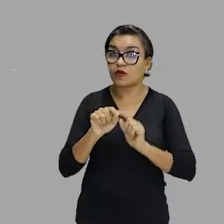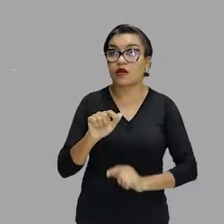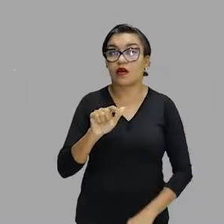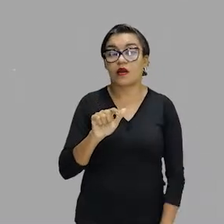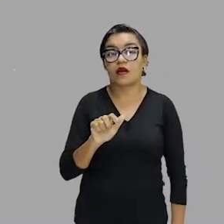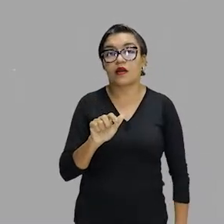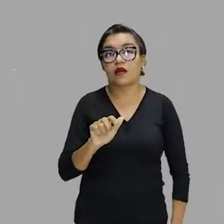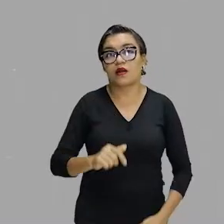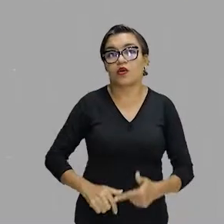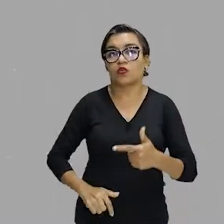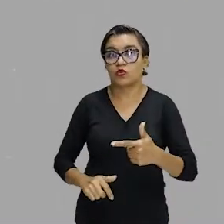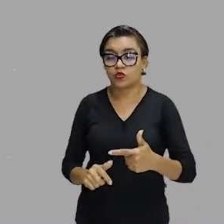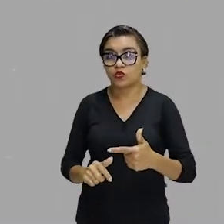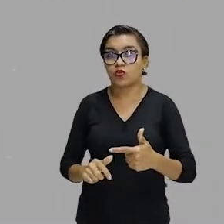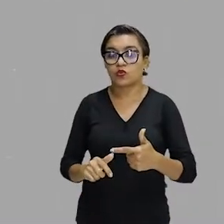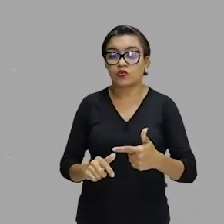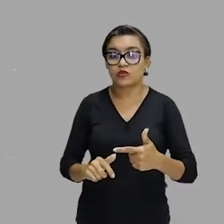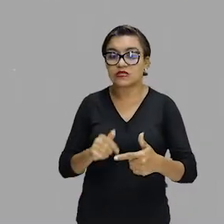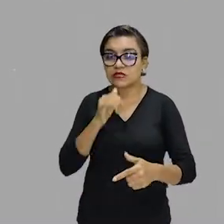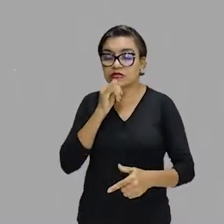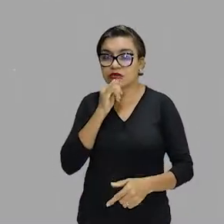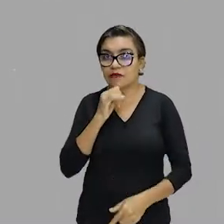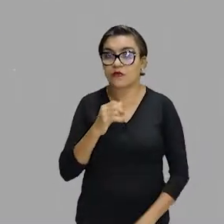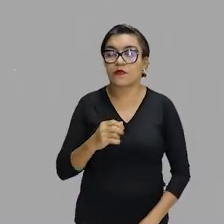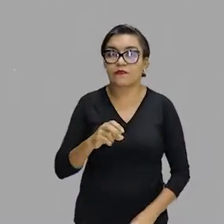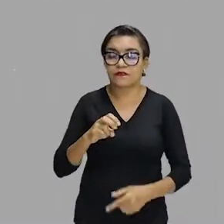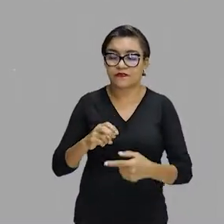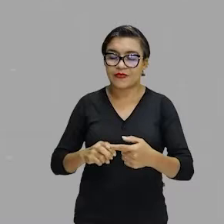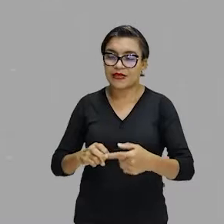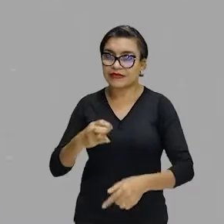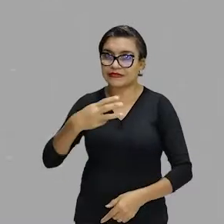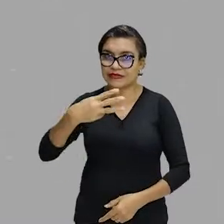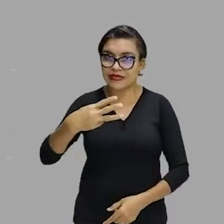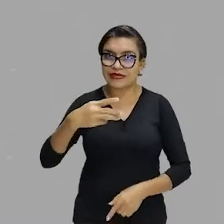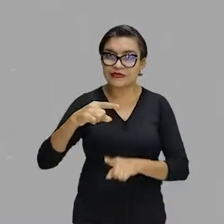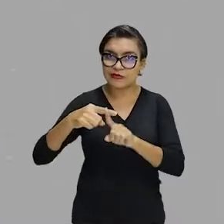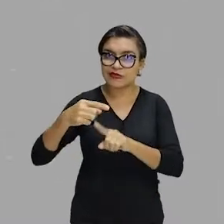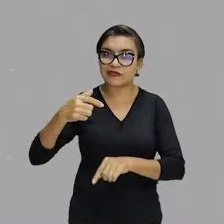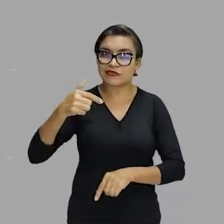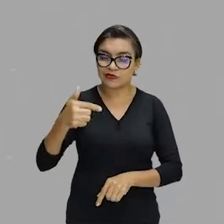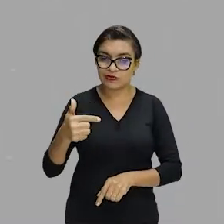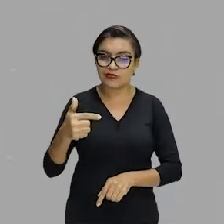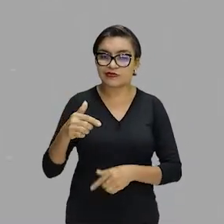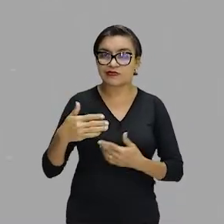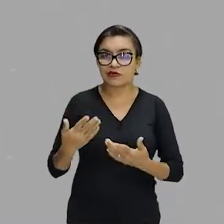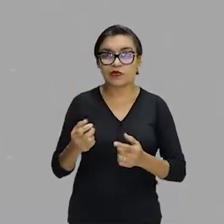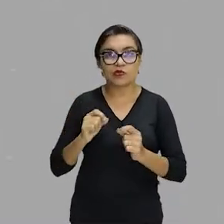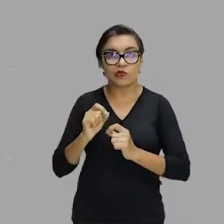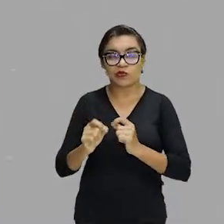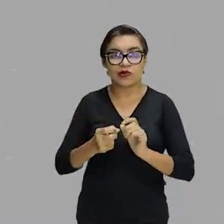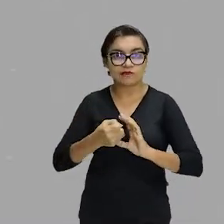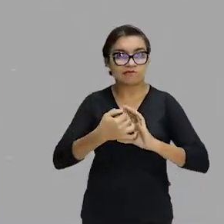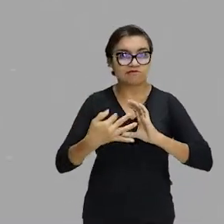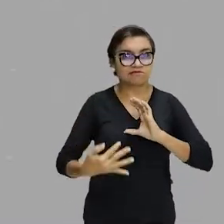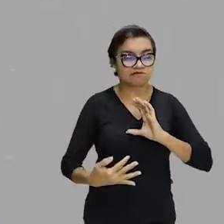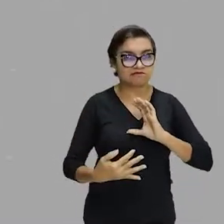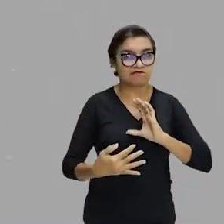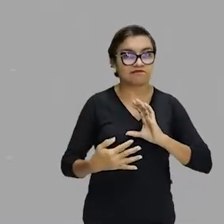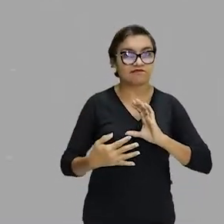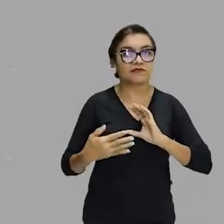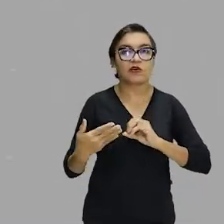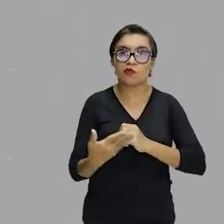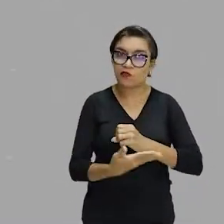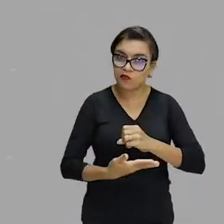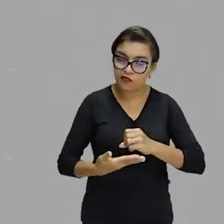2 elevado ao 3 mais 2. Então, aqui a gente prova que essa propriedade fundamental funciona,